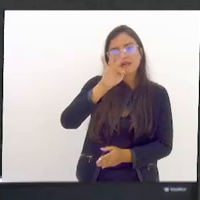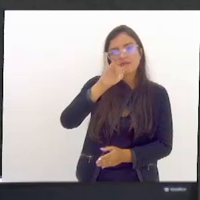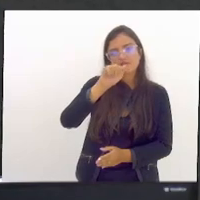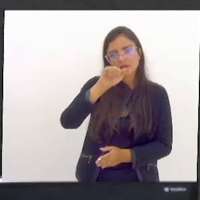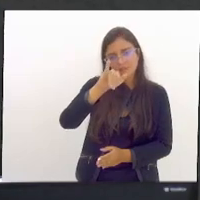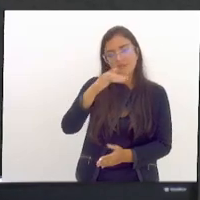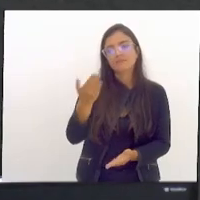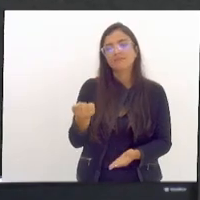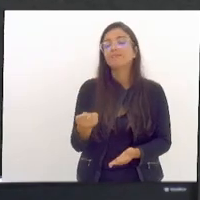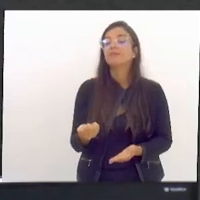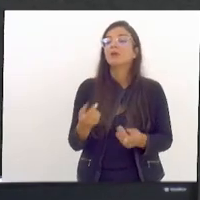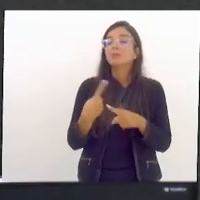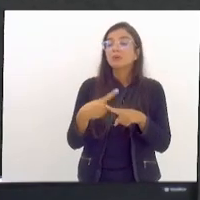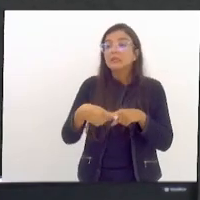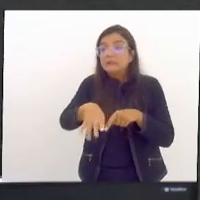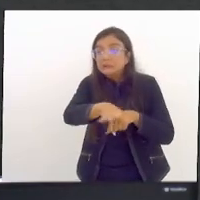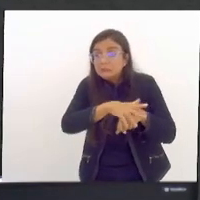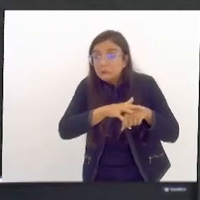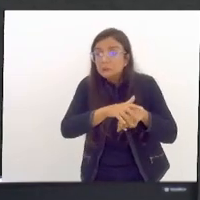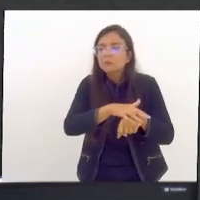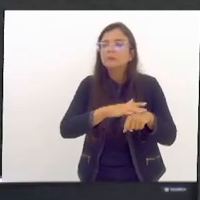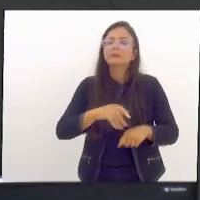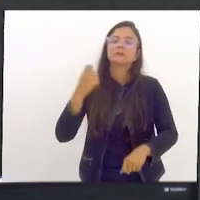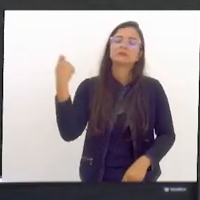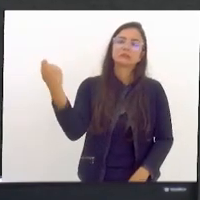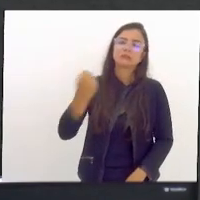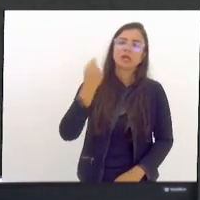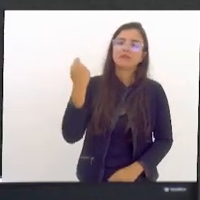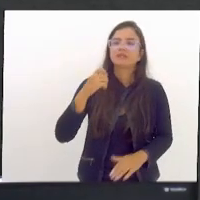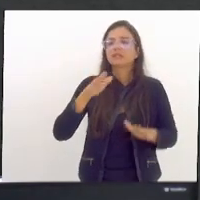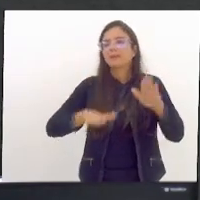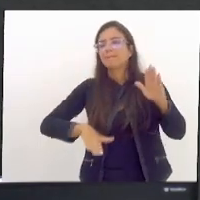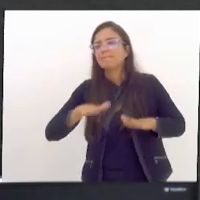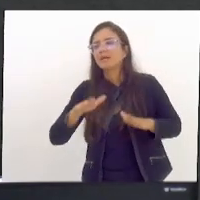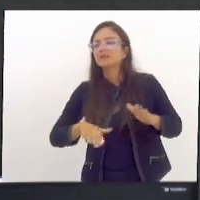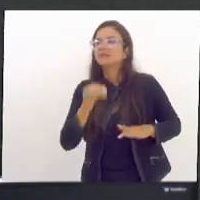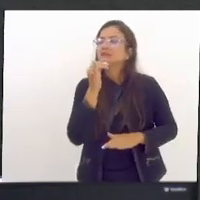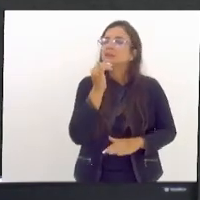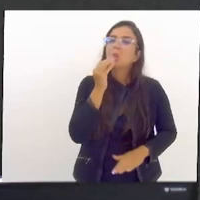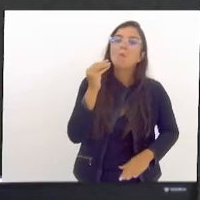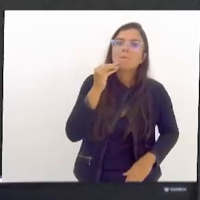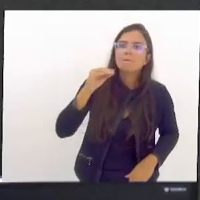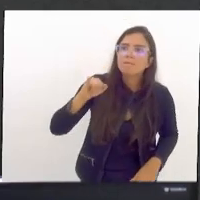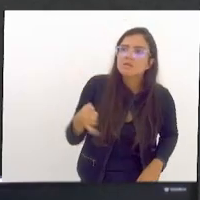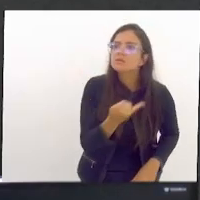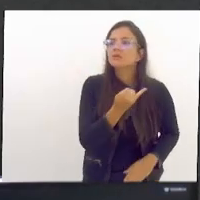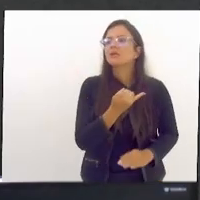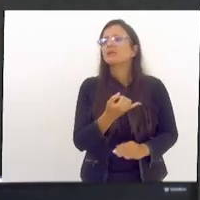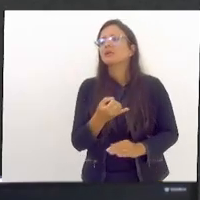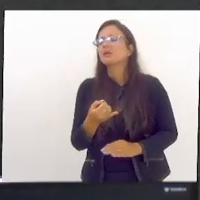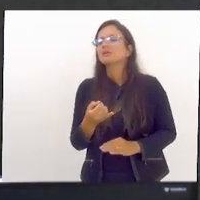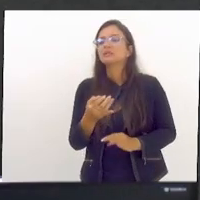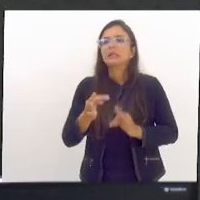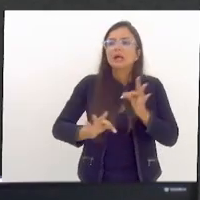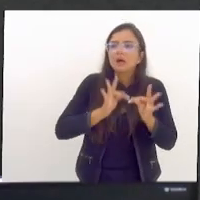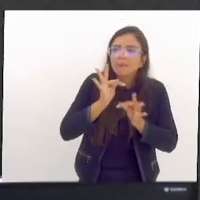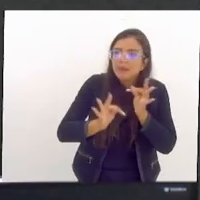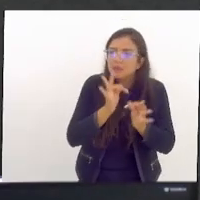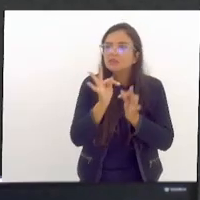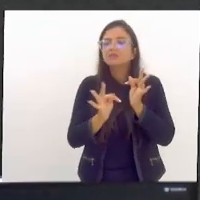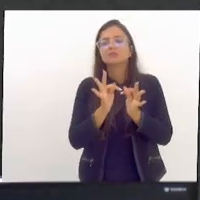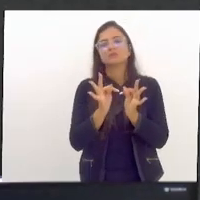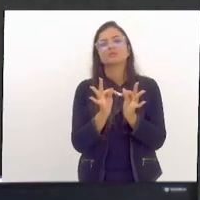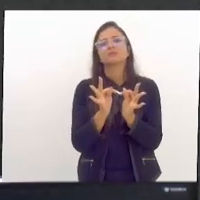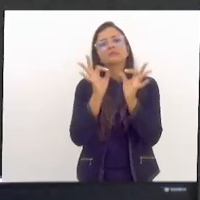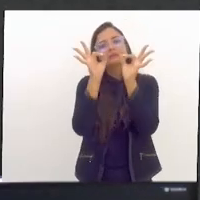doenças gravíssimas que, muitas das vezes, não têm uma oportunidade de ser tratada de forma